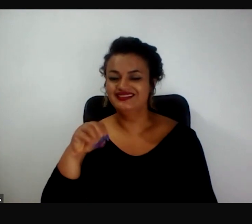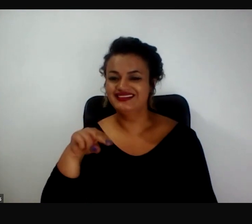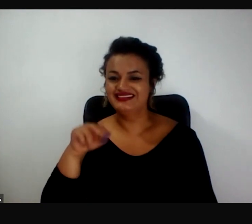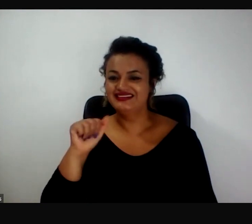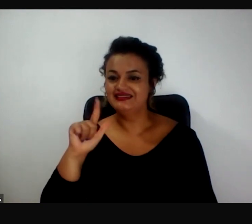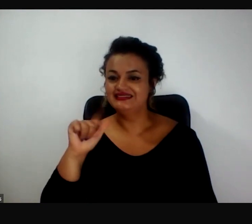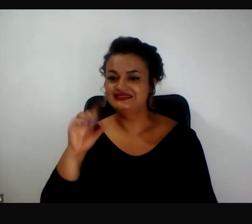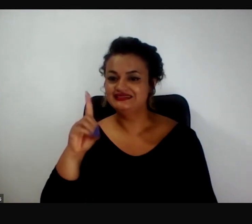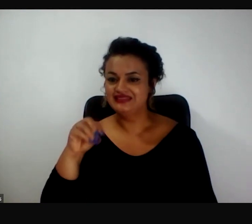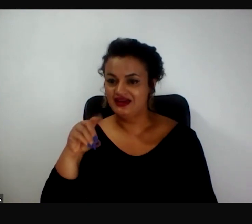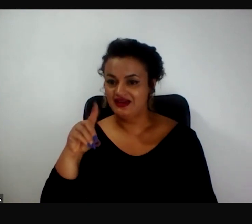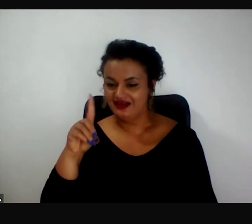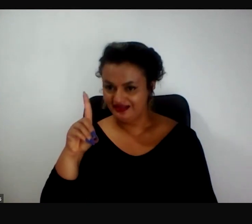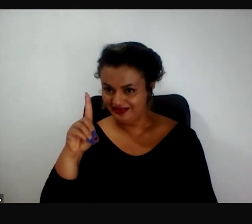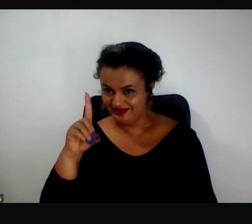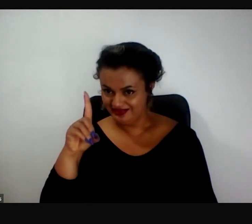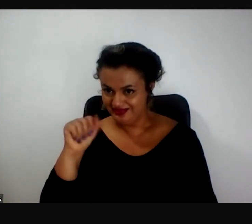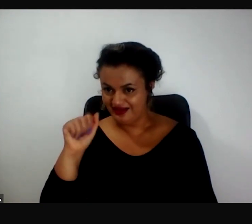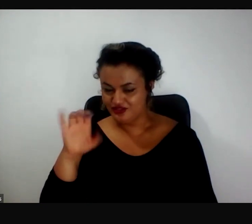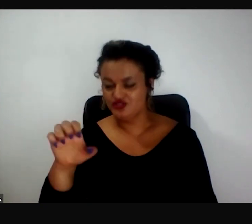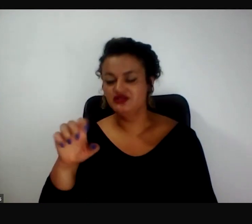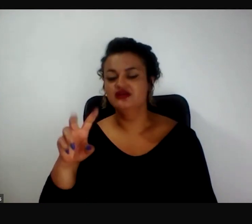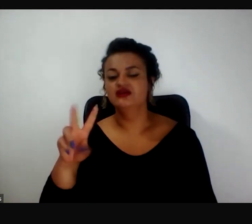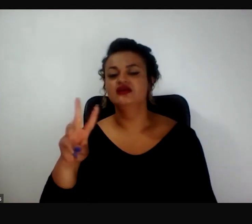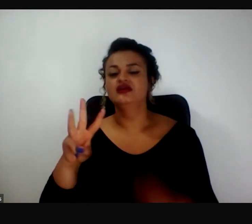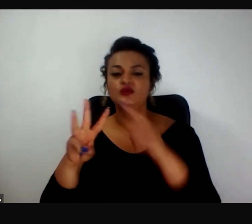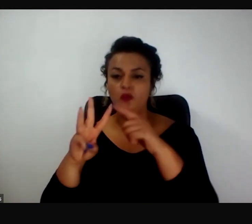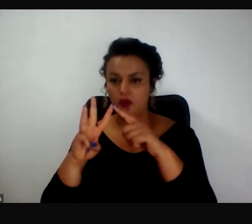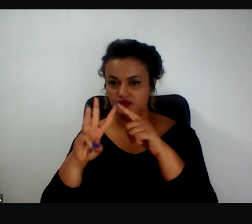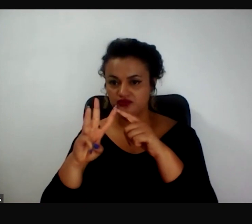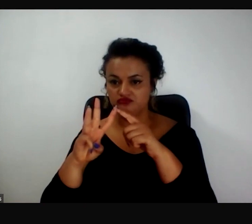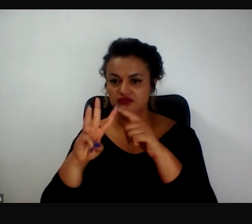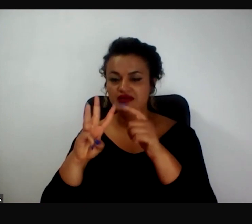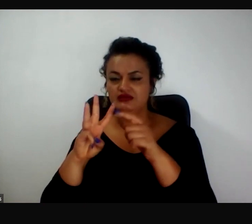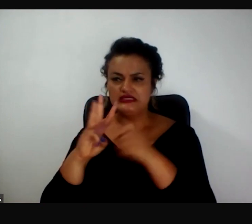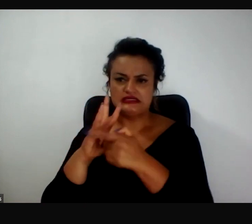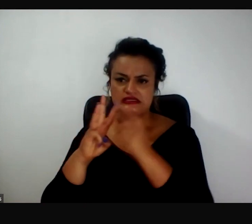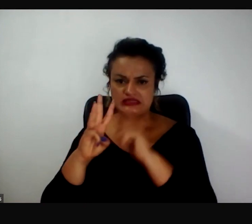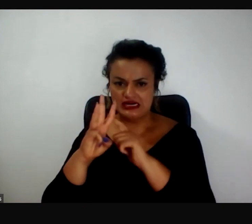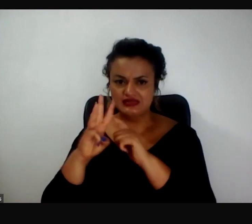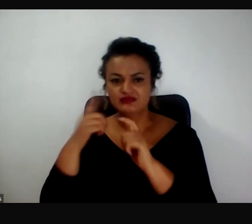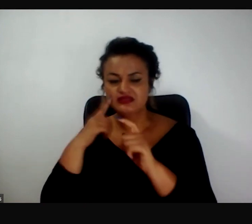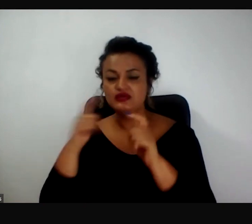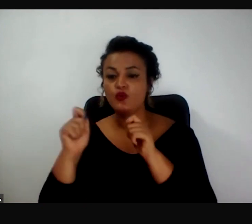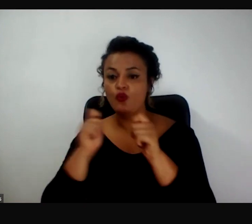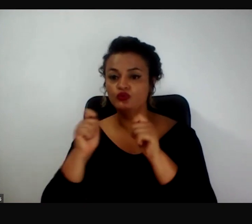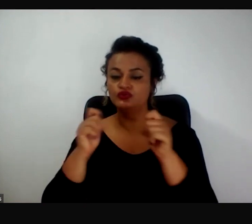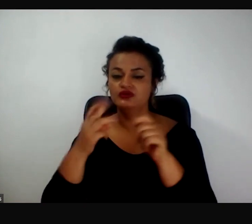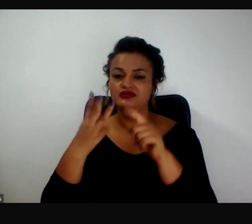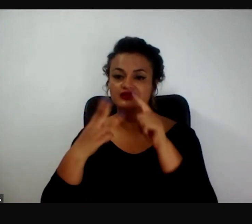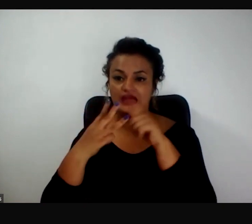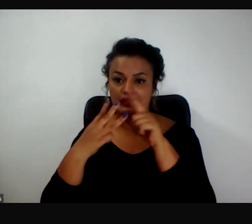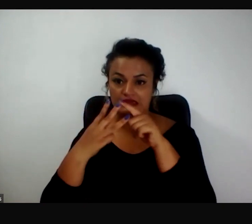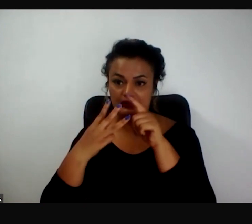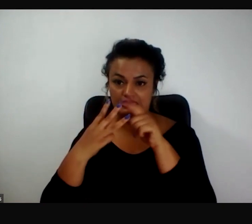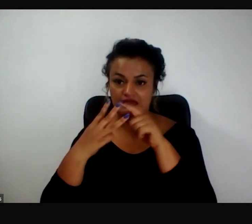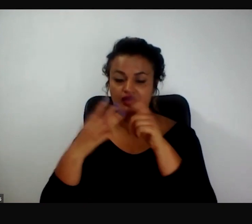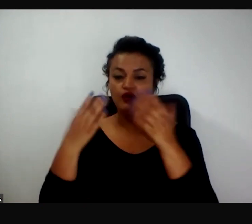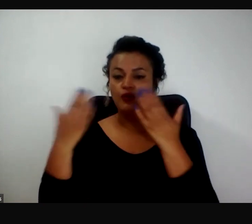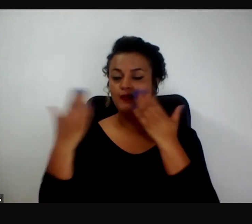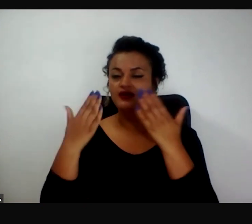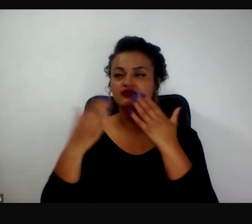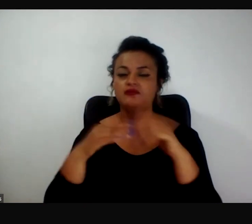lides, etc., que nós temos? Nós temos, em relação ao controle de constitucionalidade, comparando Brasil e